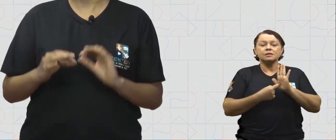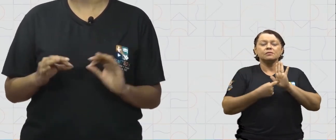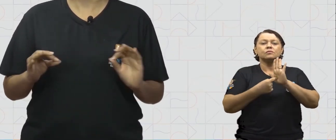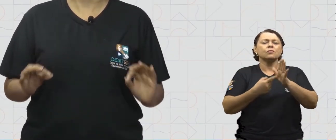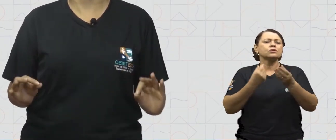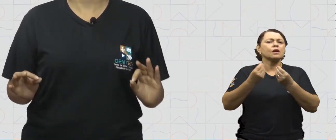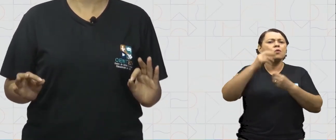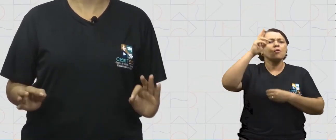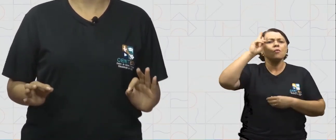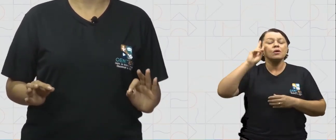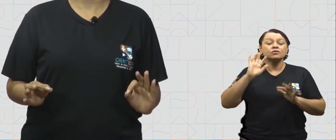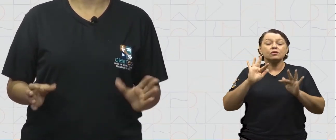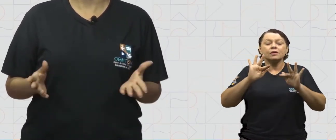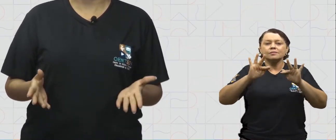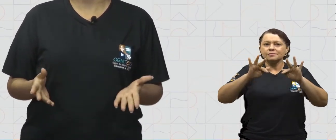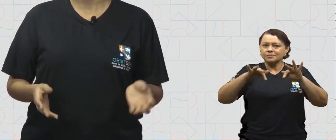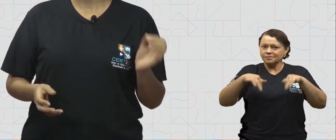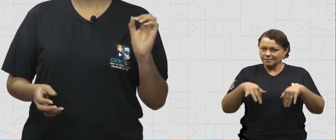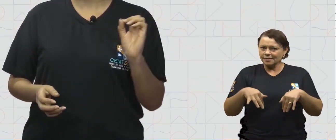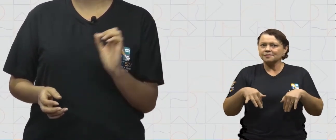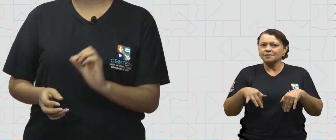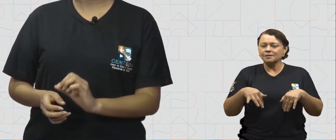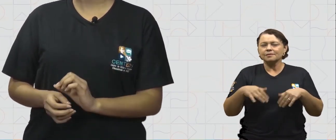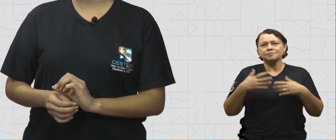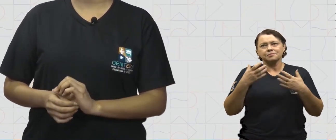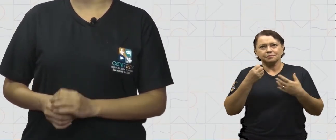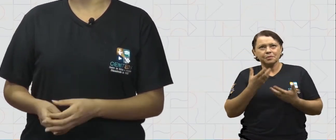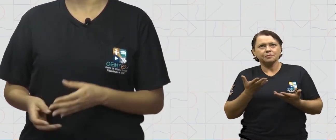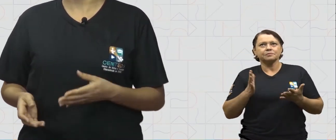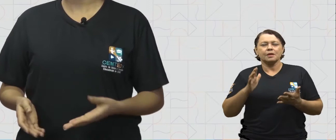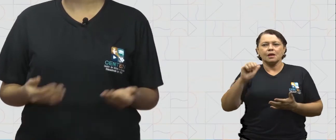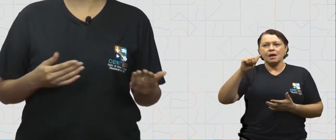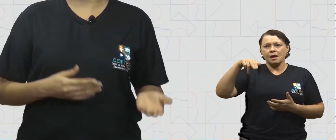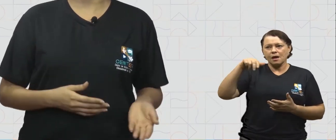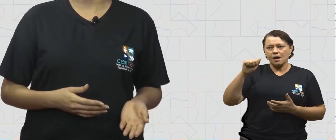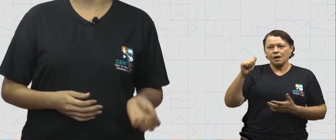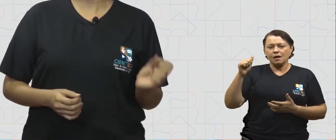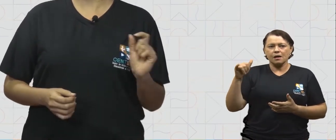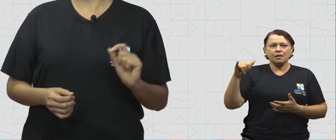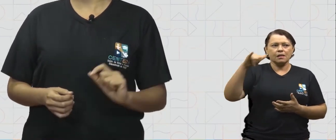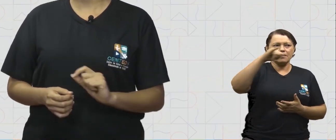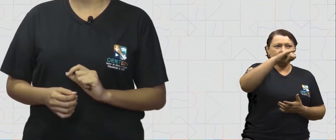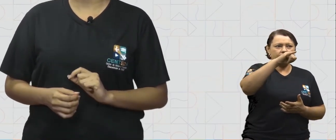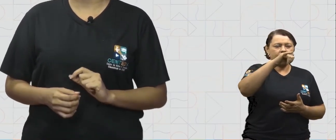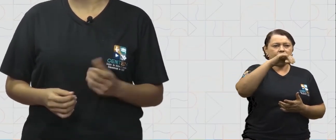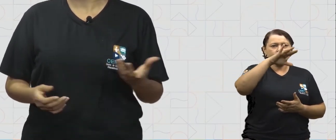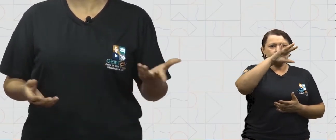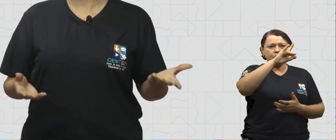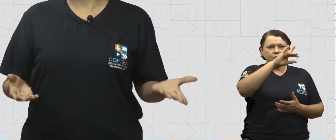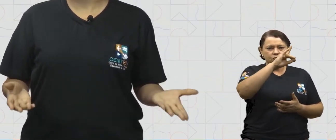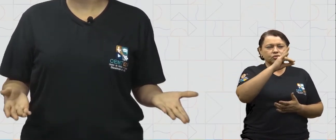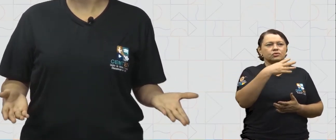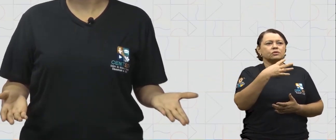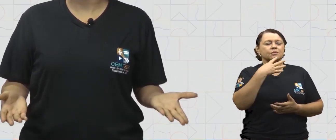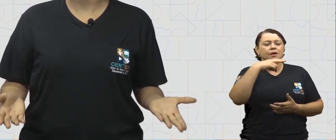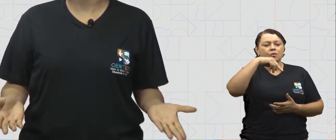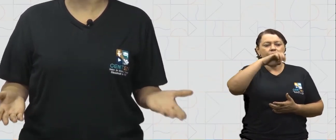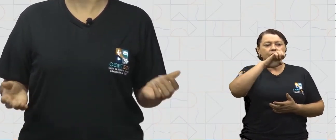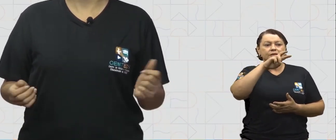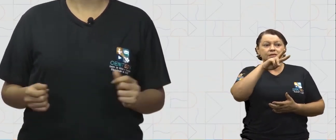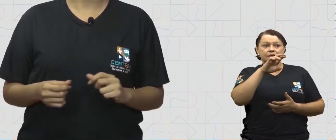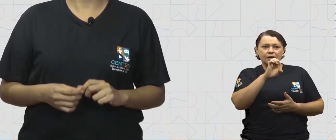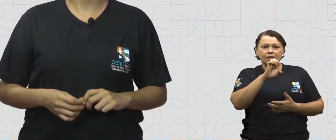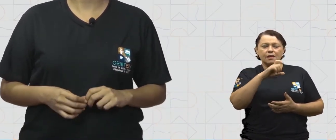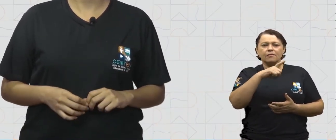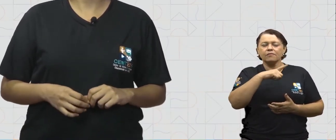indicar como a história termina. Bom, se a Ana Luísa foi ao Chile conhecer a neve, eu tenho certeza